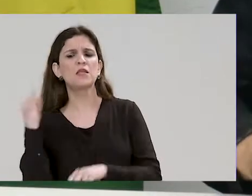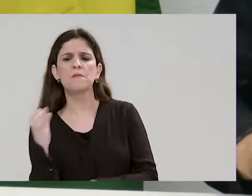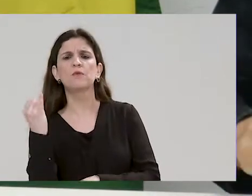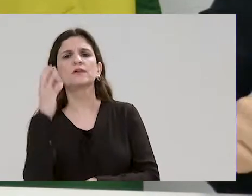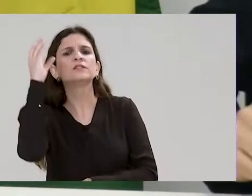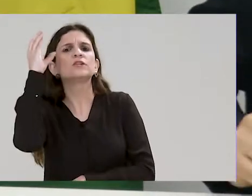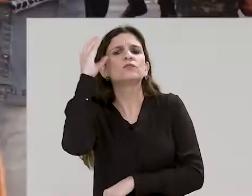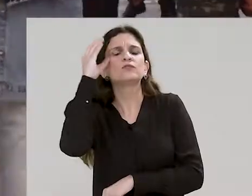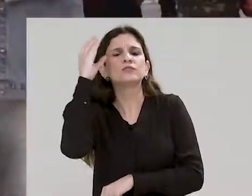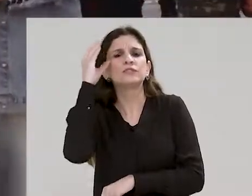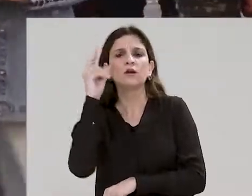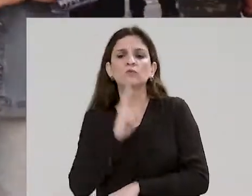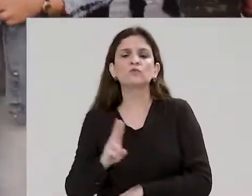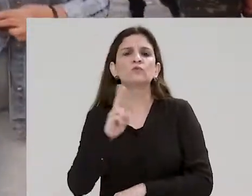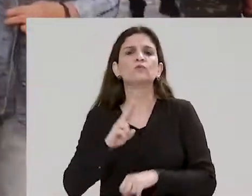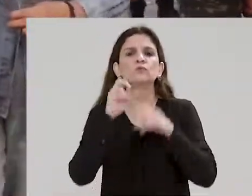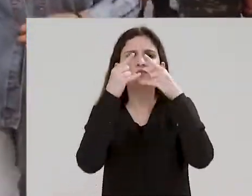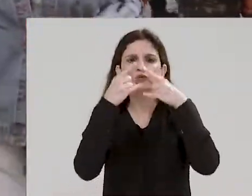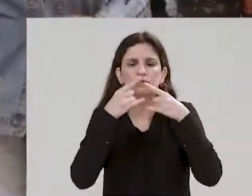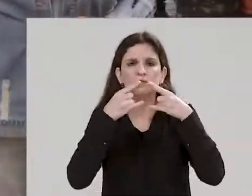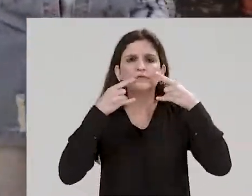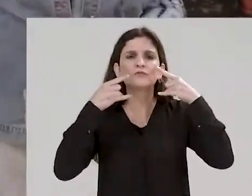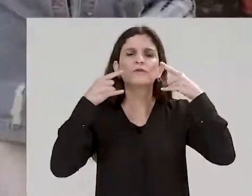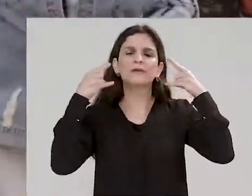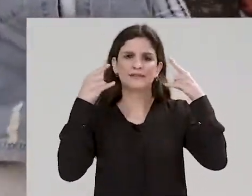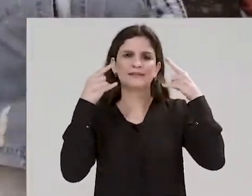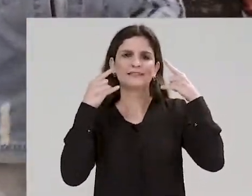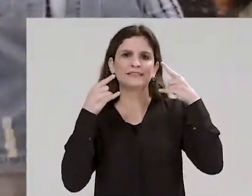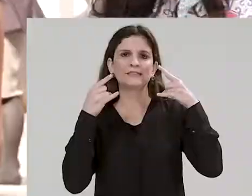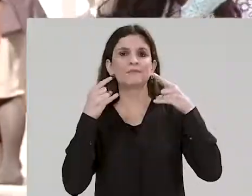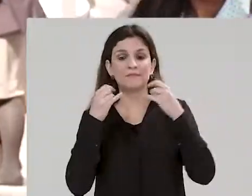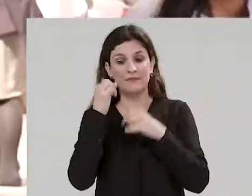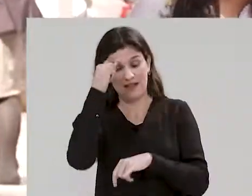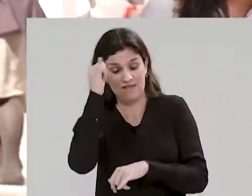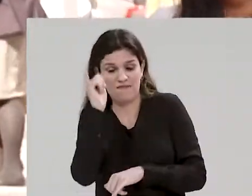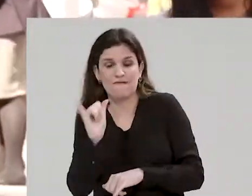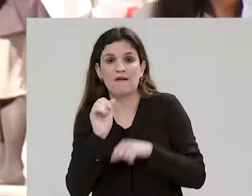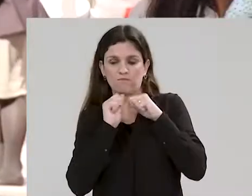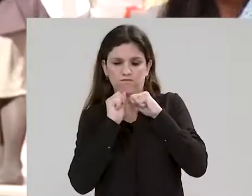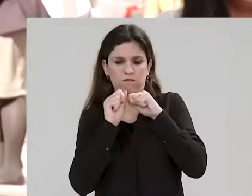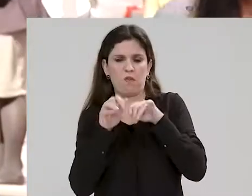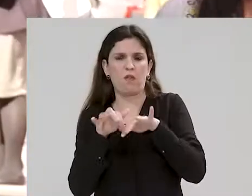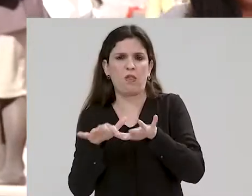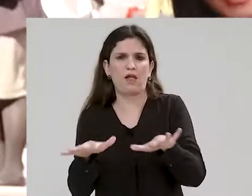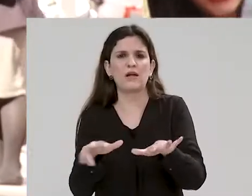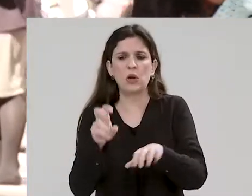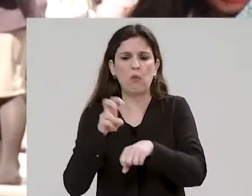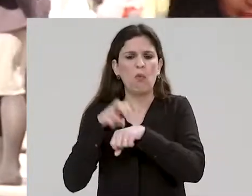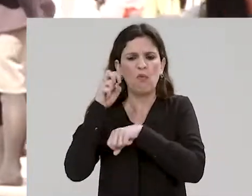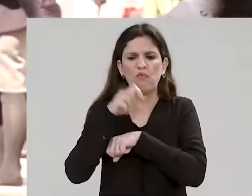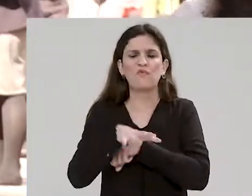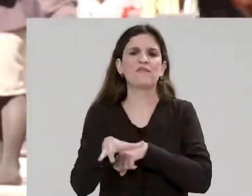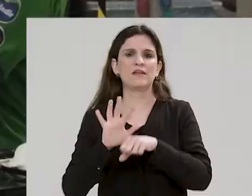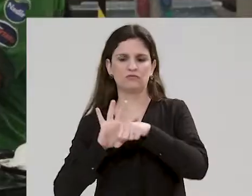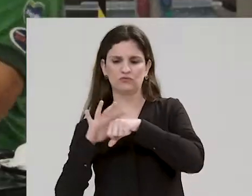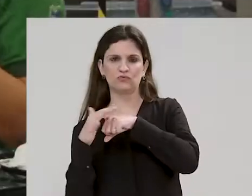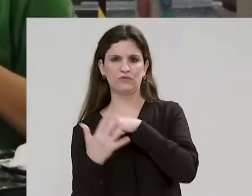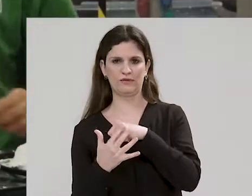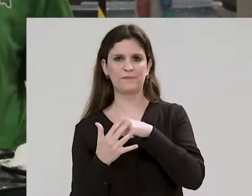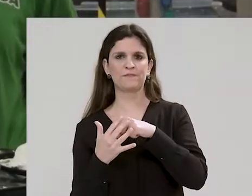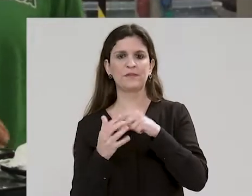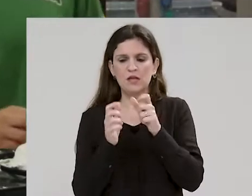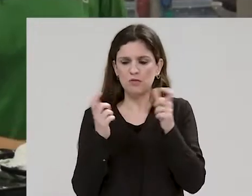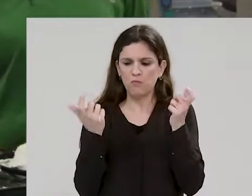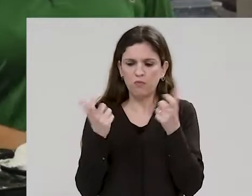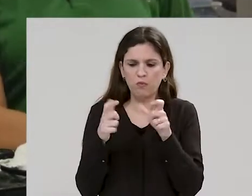conscientizar a população da importância do uso da proteção facial para evitar a disseminação do coronavírus em Campo Grande, a